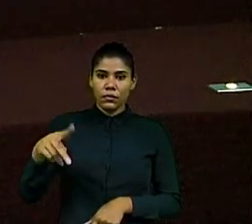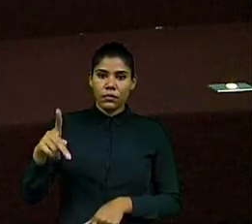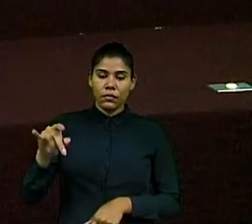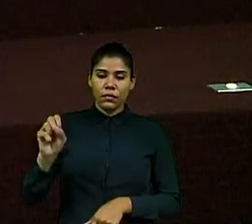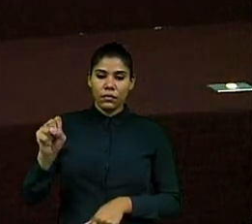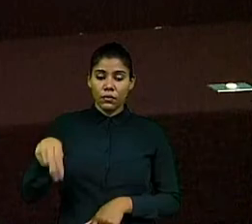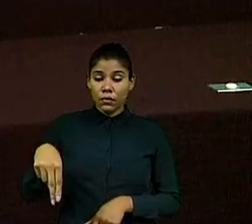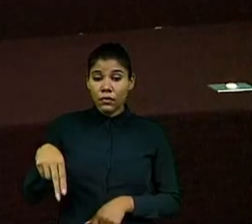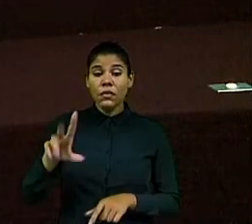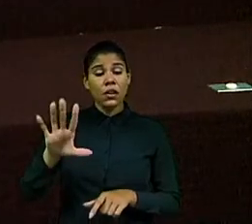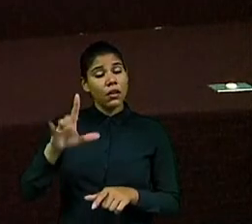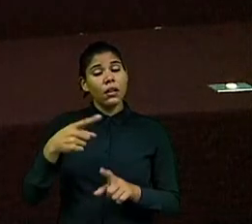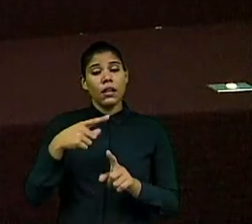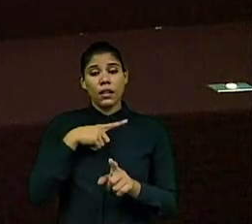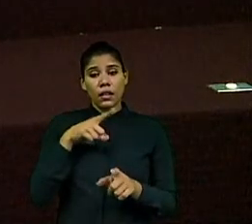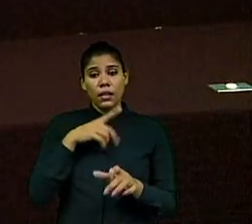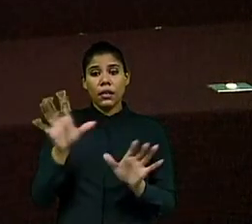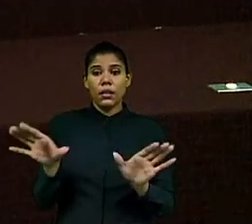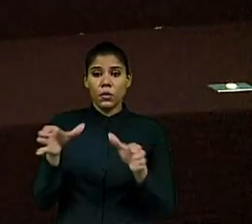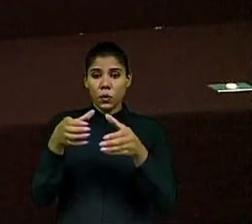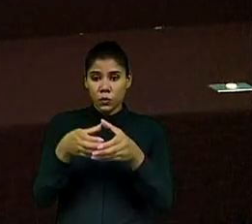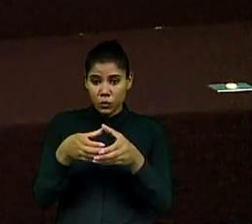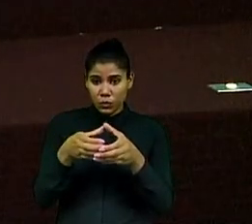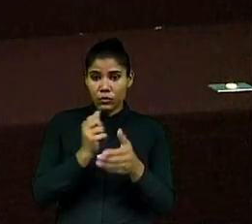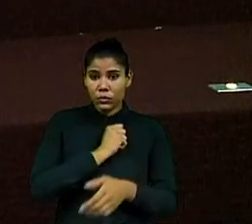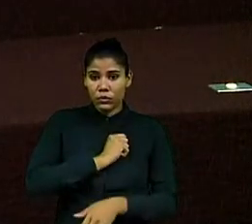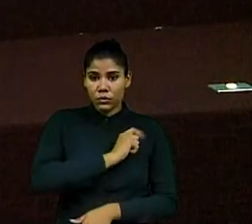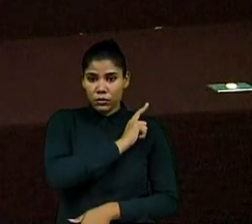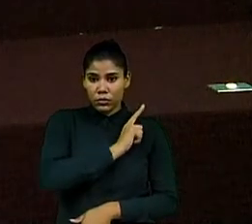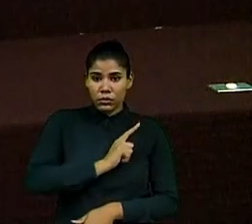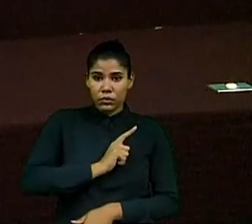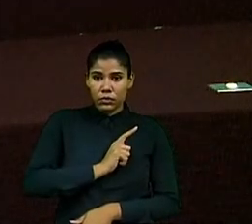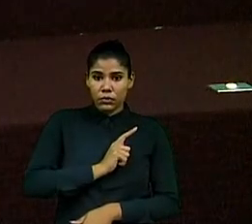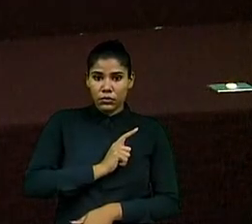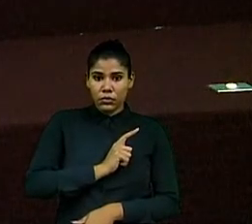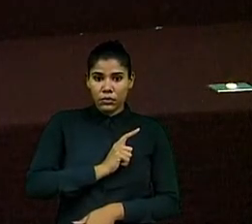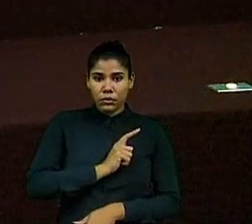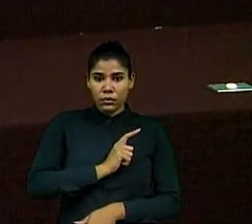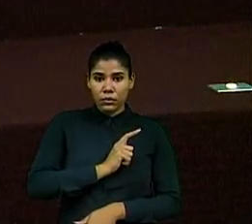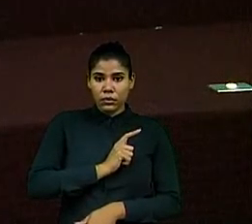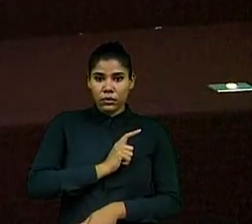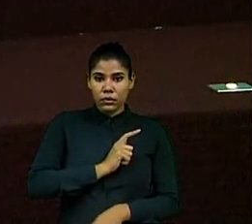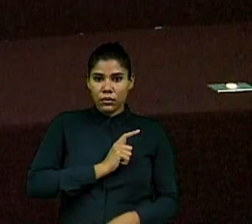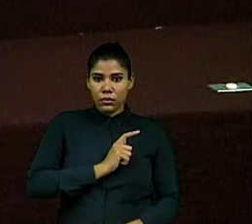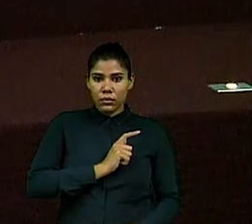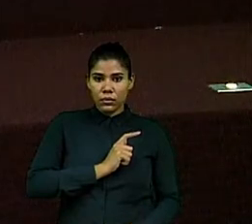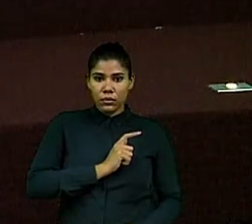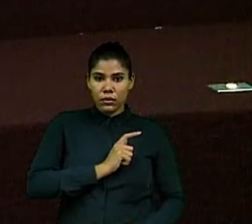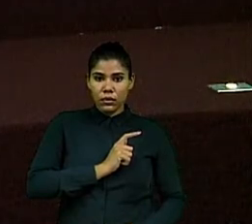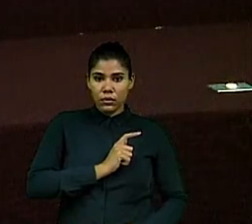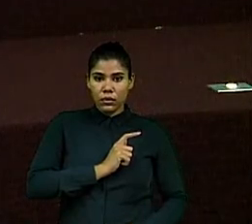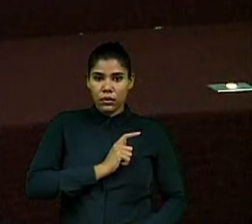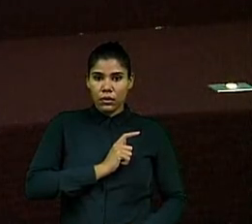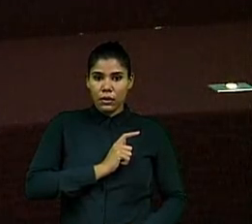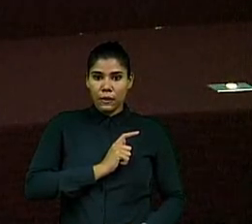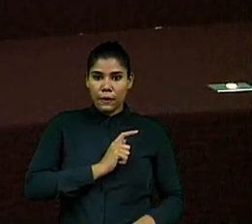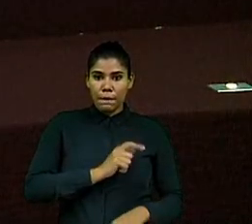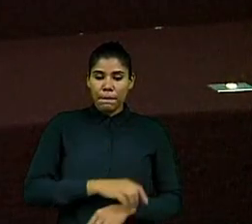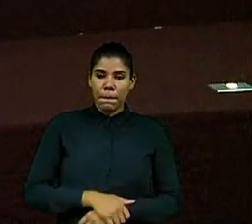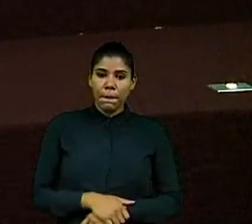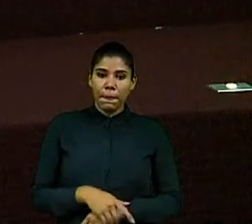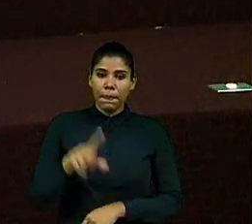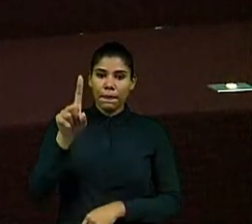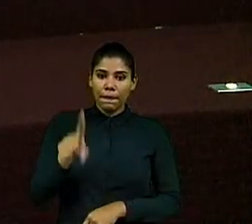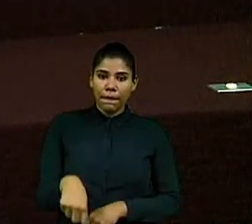a maior parte da equipe alcançar isso aqui porque é top toda boa Parabéns sabe graças a Deus ela